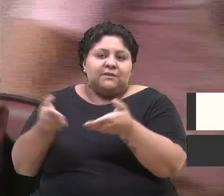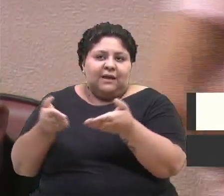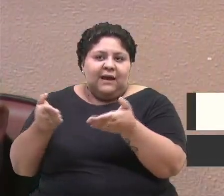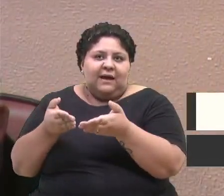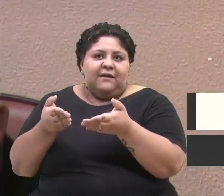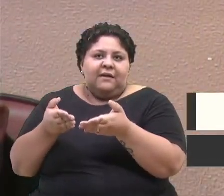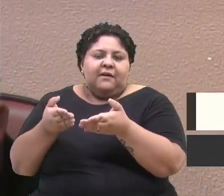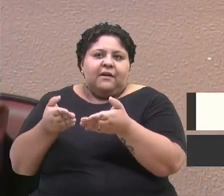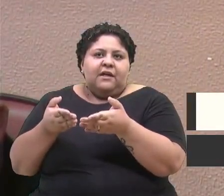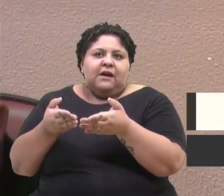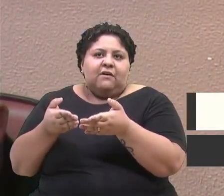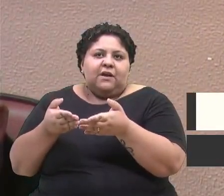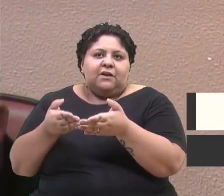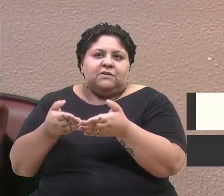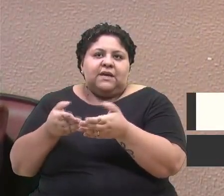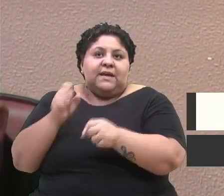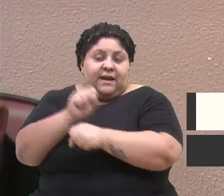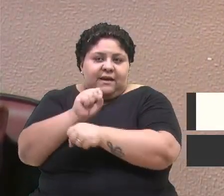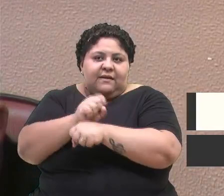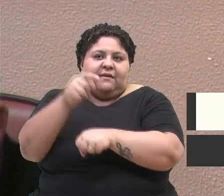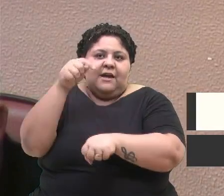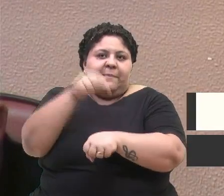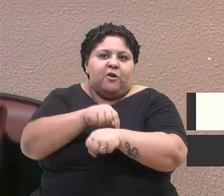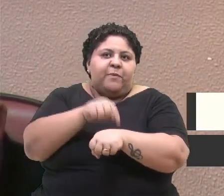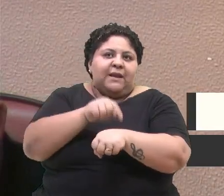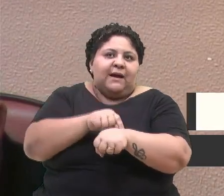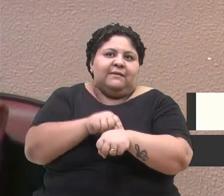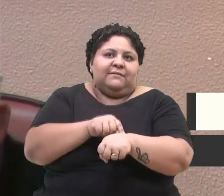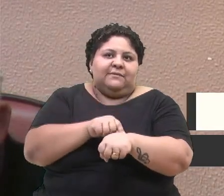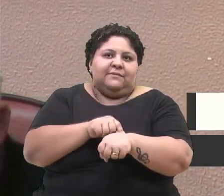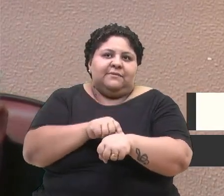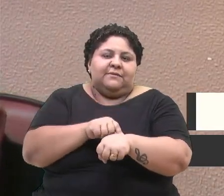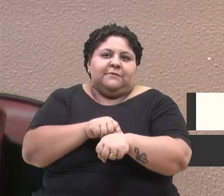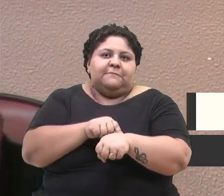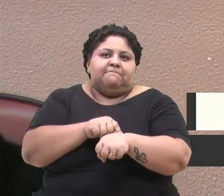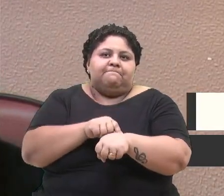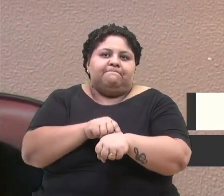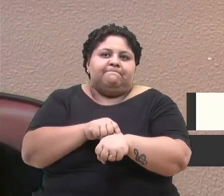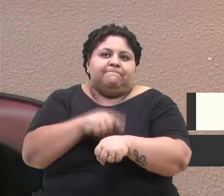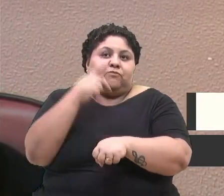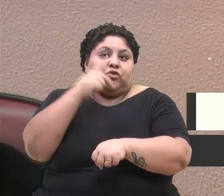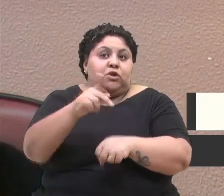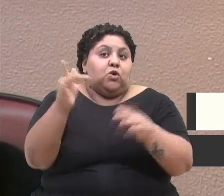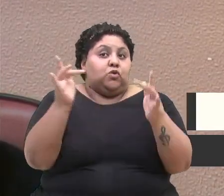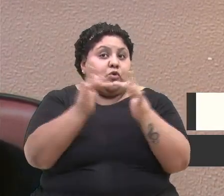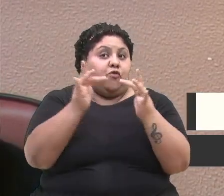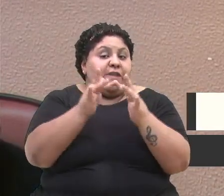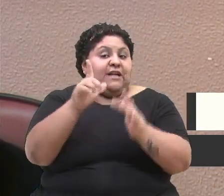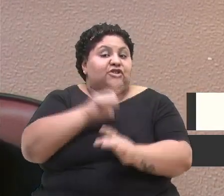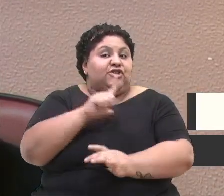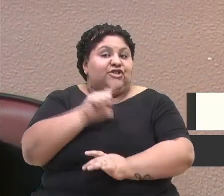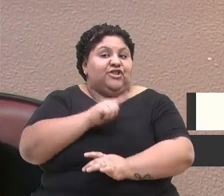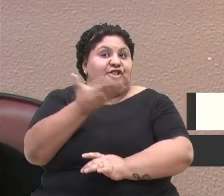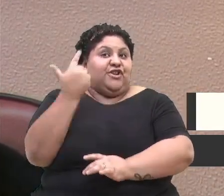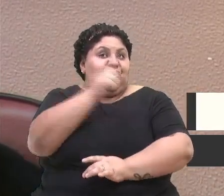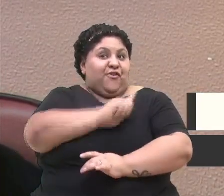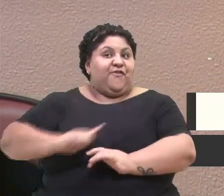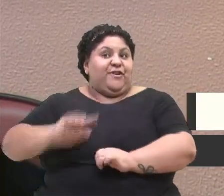esse projeto por aquele seu momento, por a sua agilidade, por os seus contatos que o senhor tinha no governo do